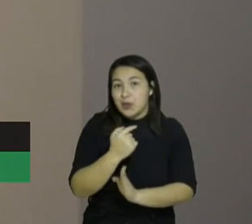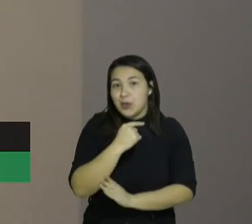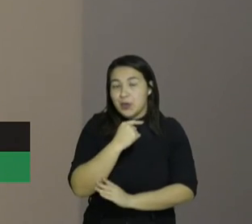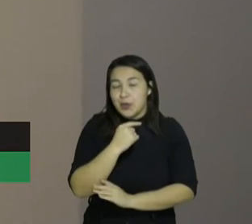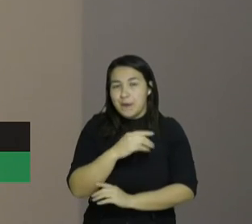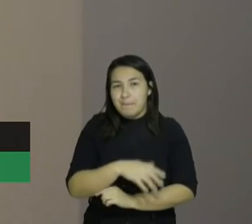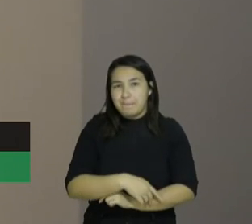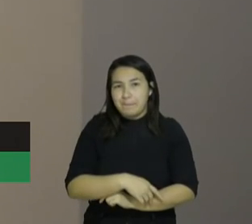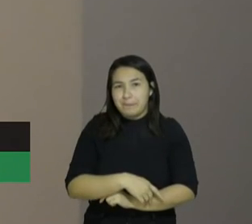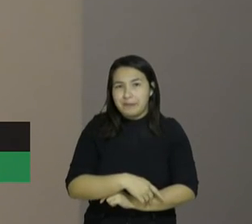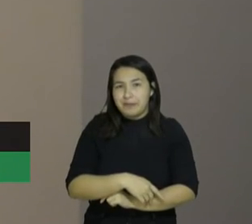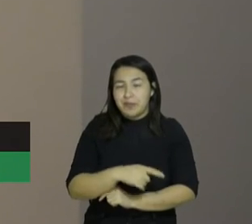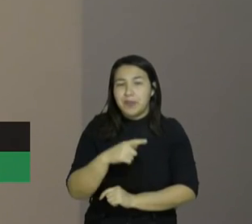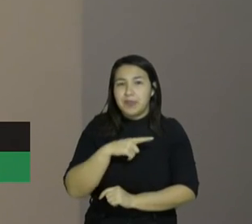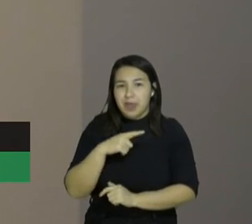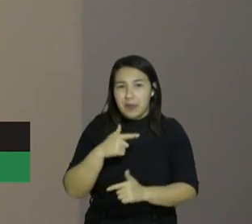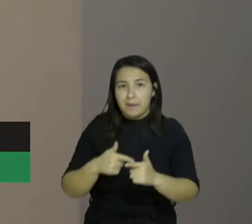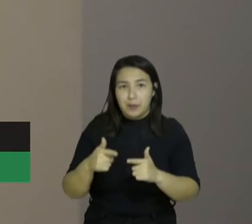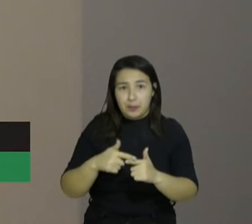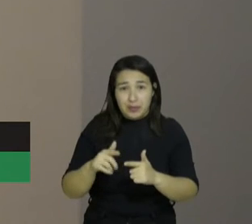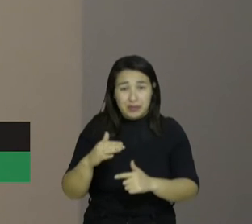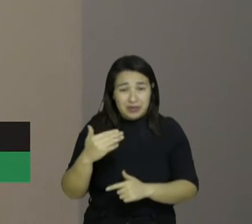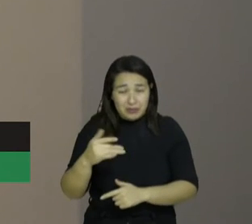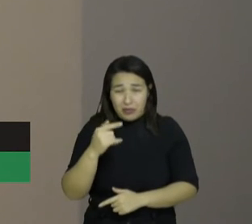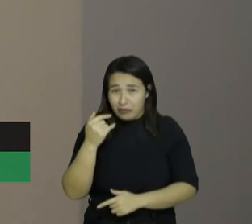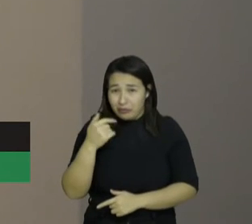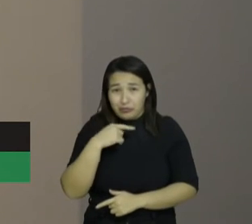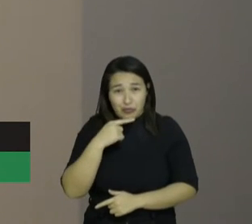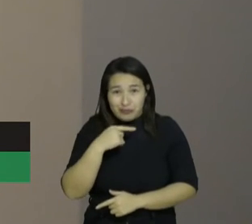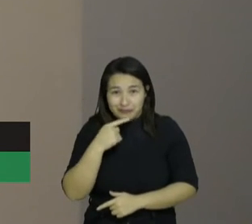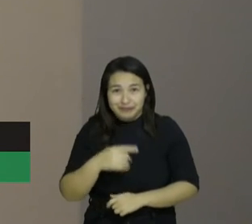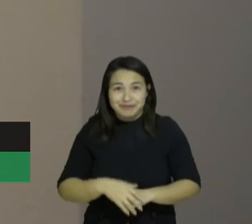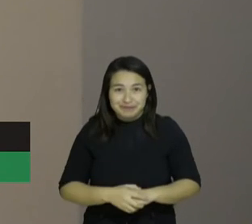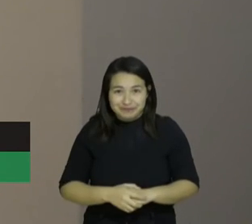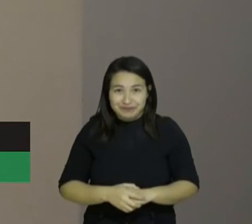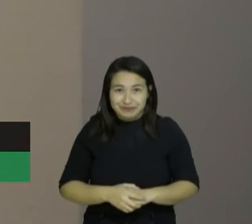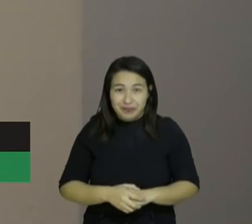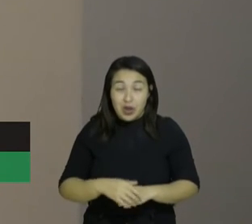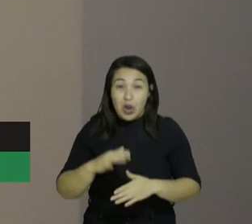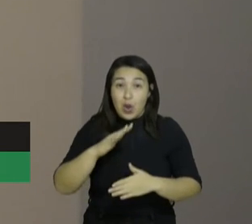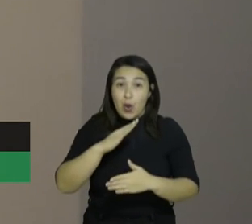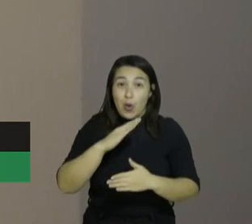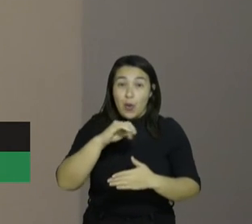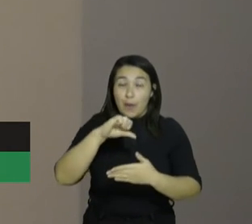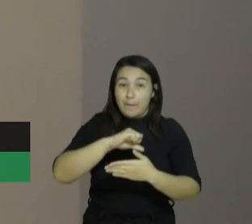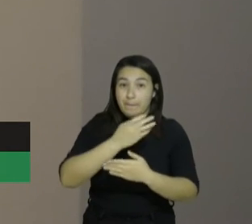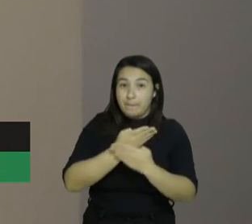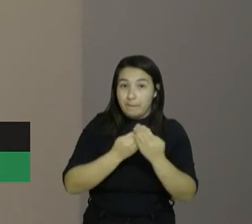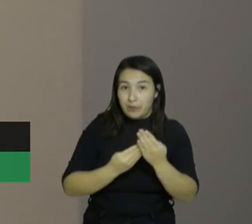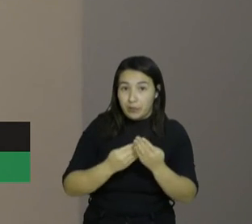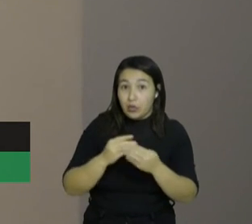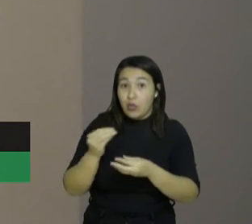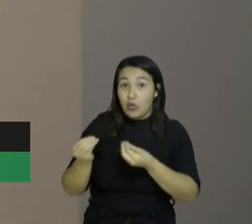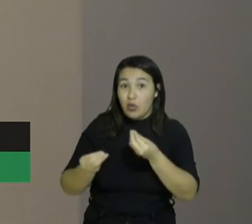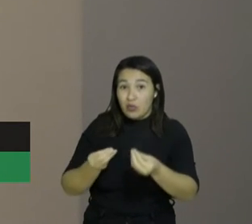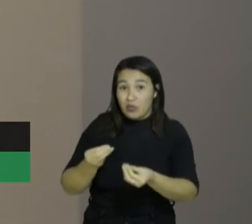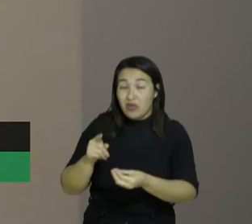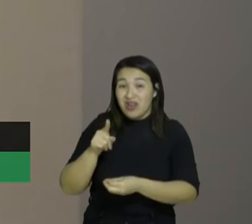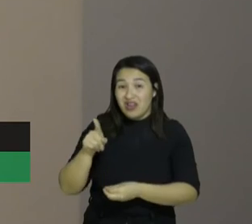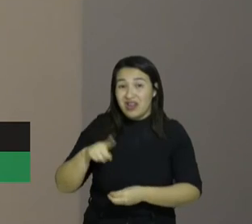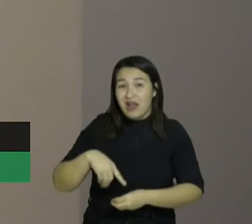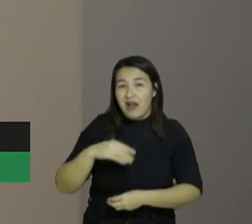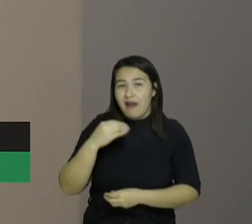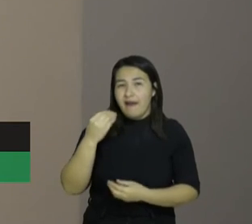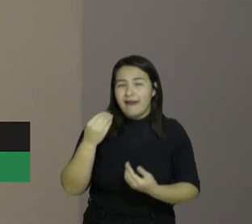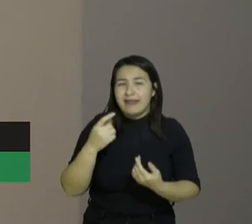nós temos um problema o Mercosul e em particular o Brasil é lar de sistemas frágeis e